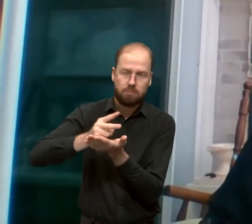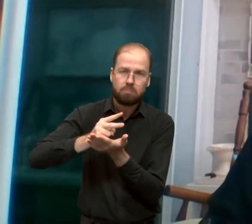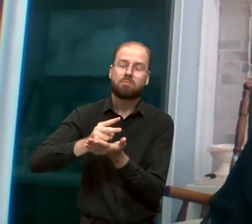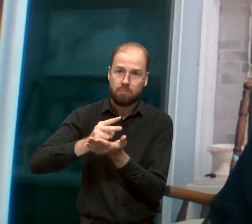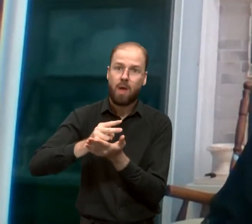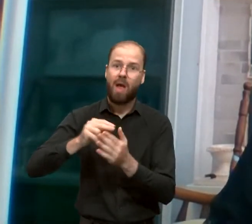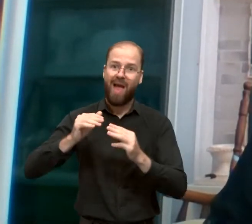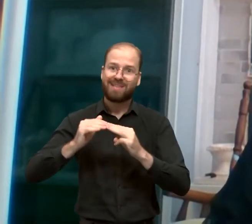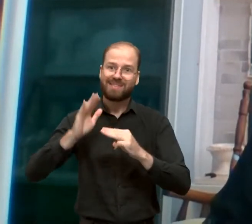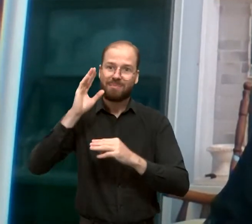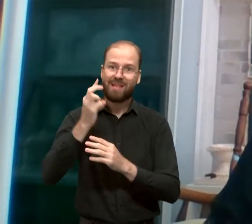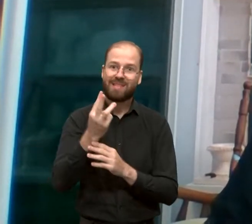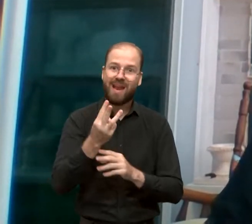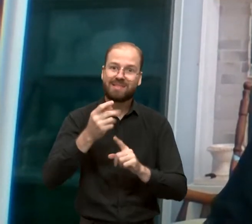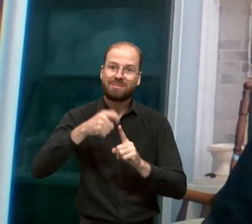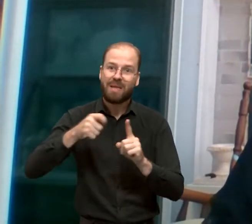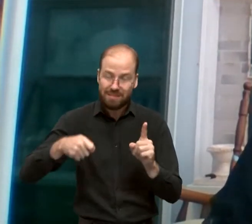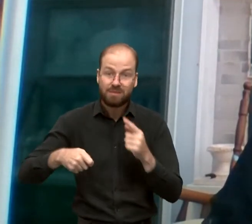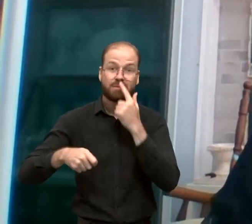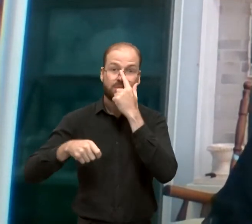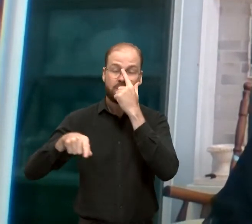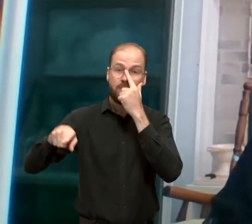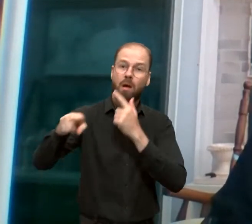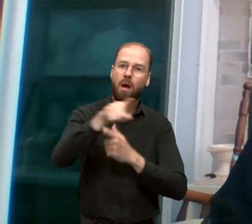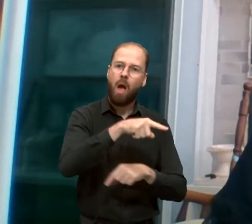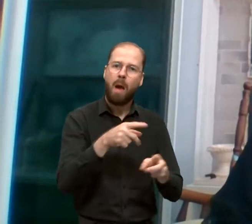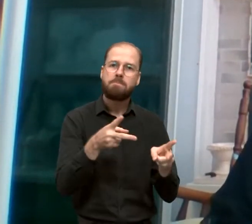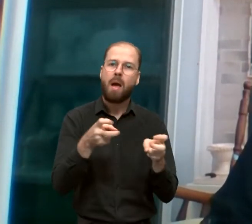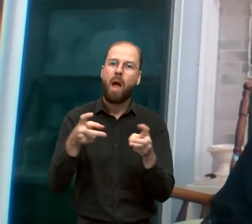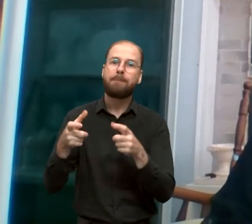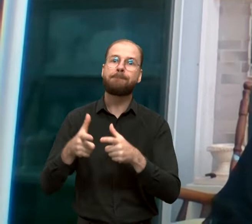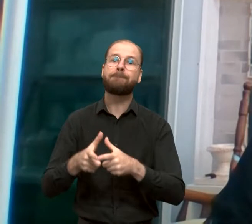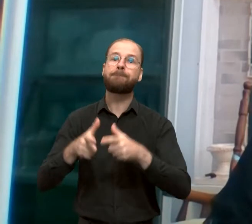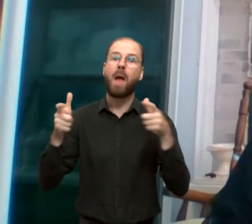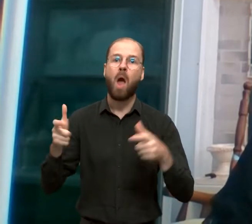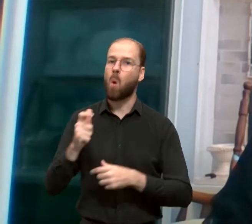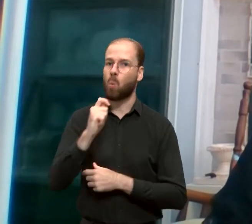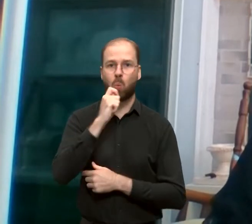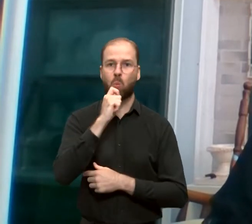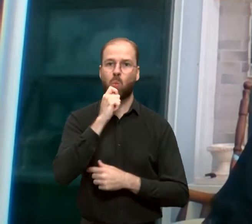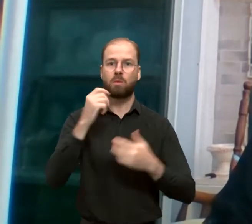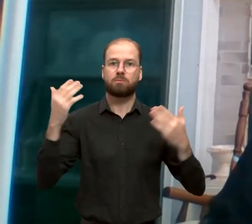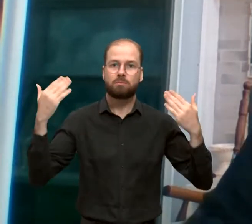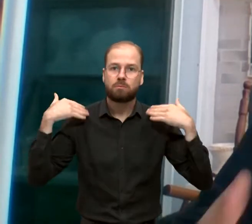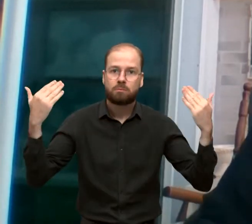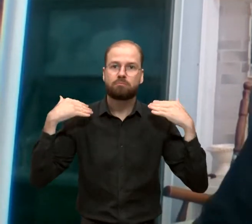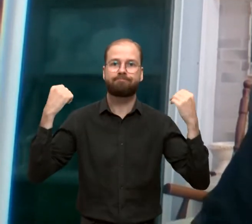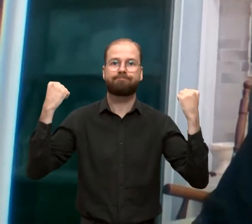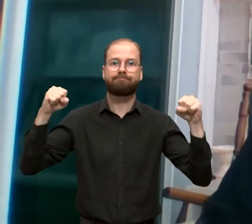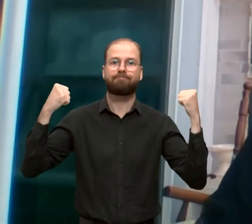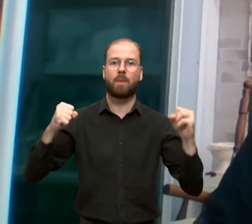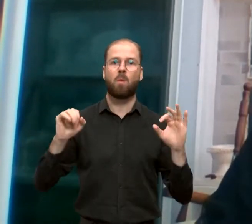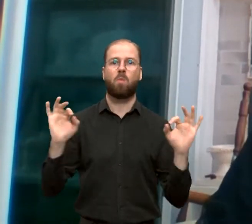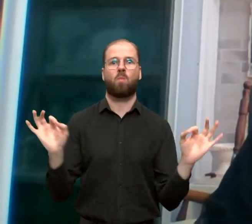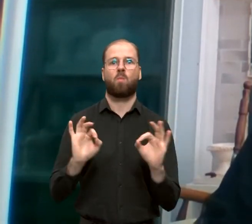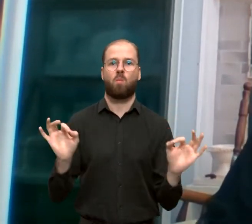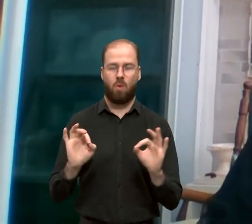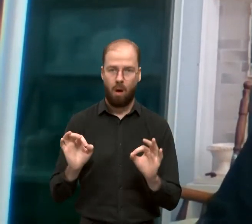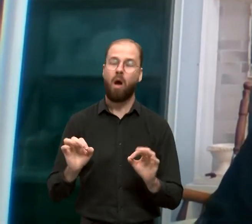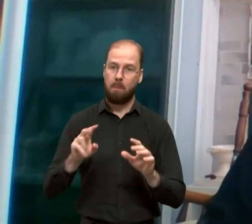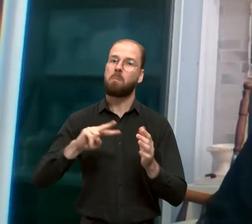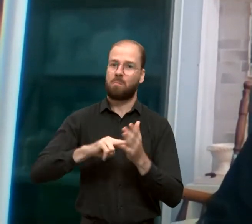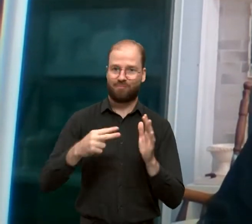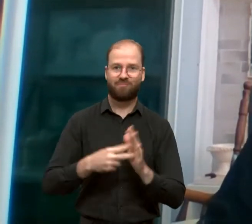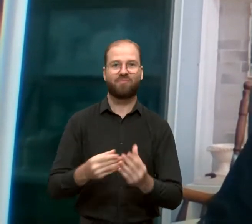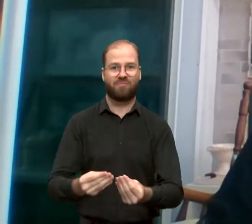informei, eles não fazerem atividade física. Então, isso vai acabar piorando a qualidade do sono